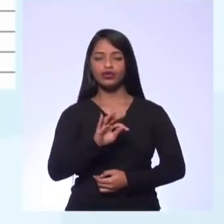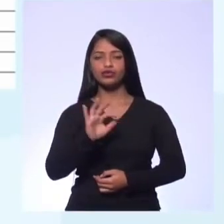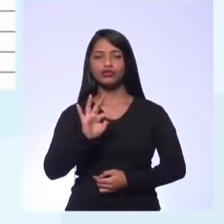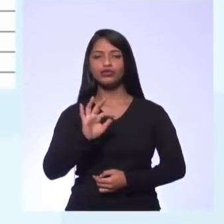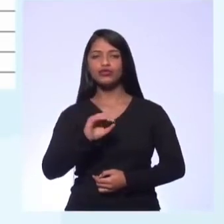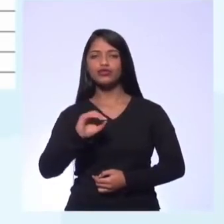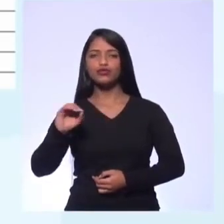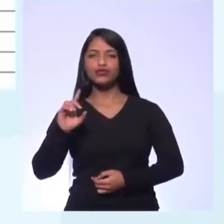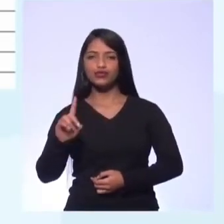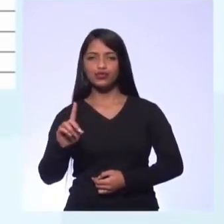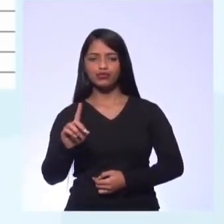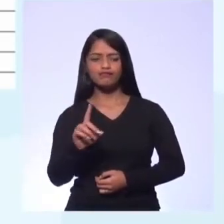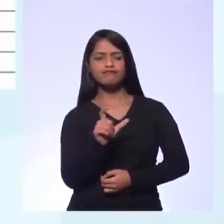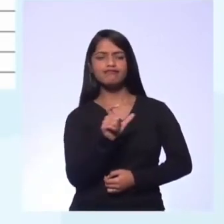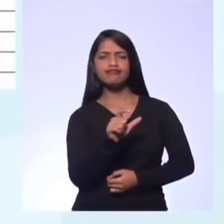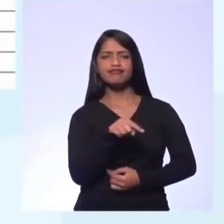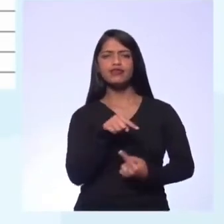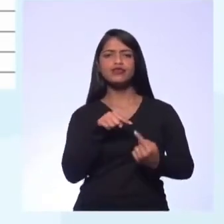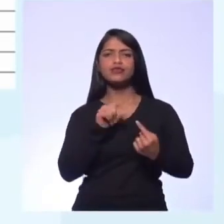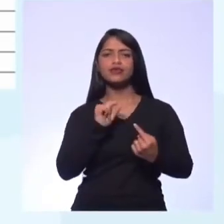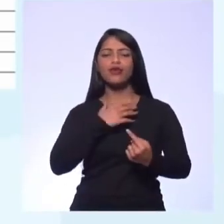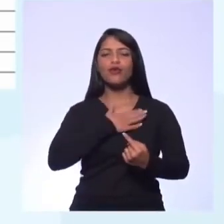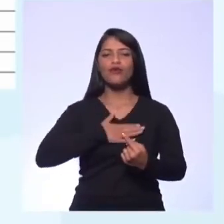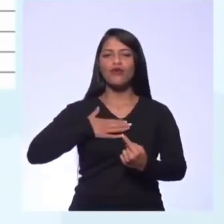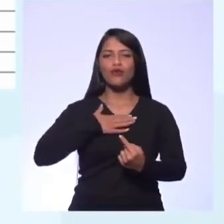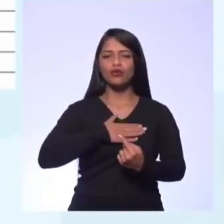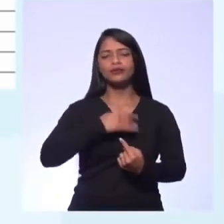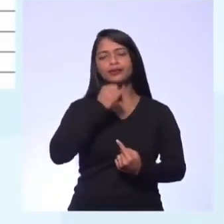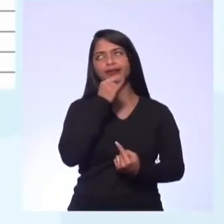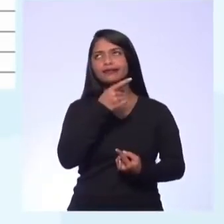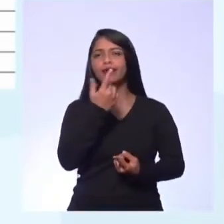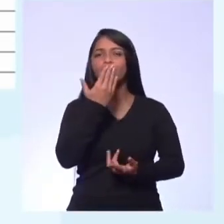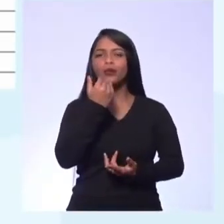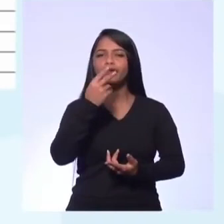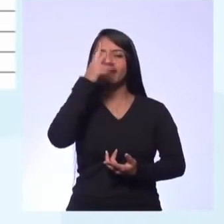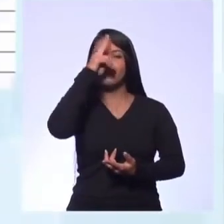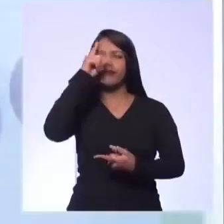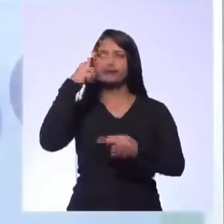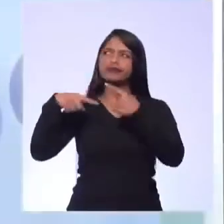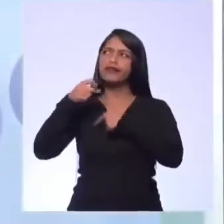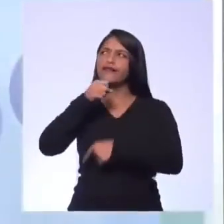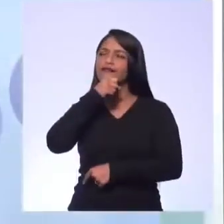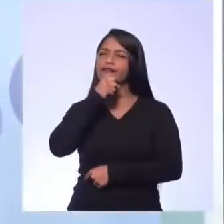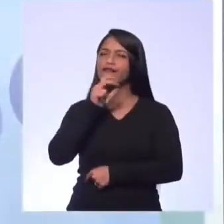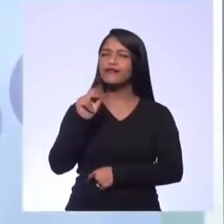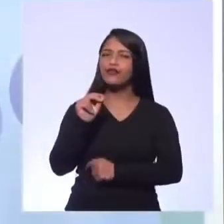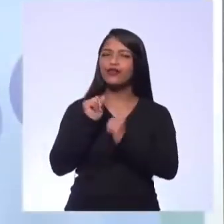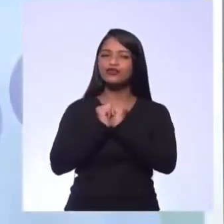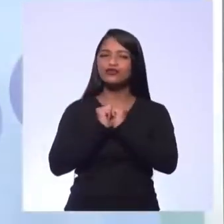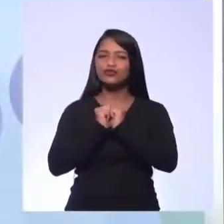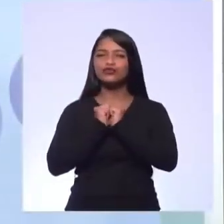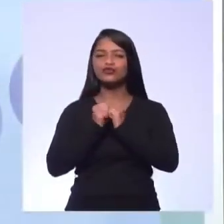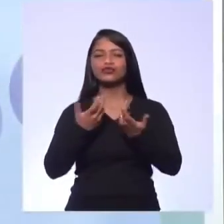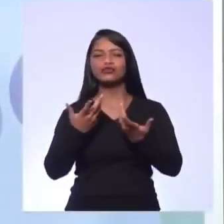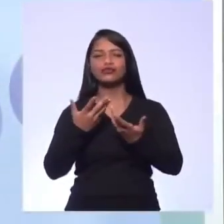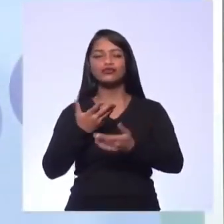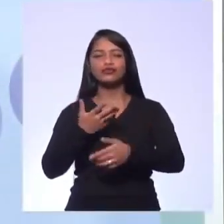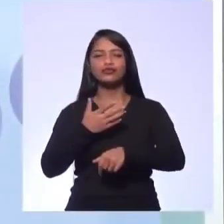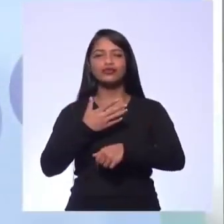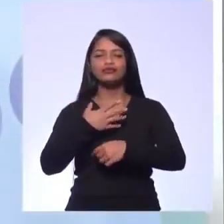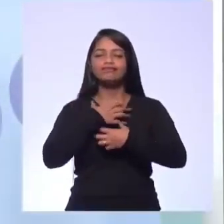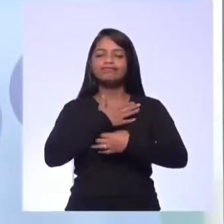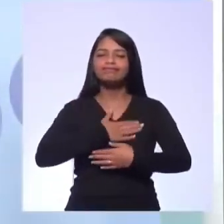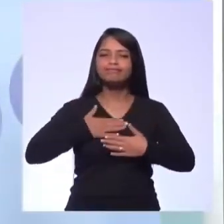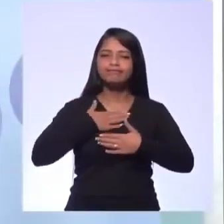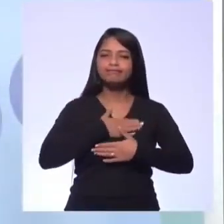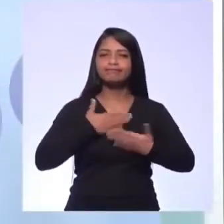é aquela comida que lembra da sua avó, né? Lembra aquele momento, né? Aquela comida da família mesmo, né?